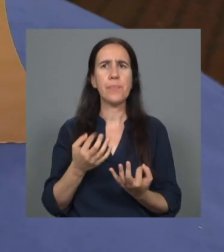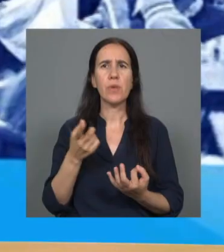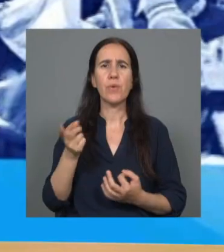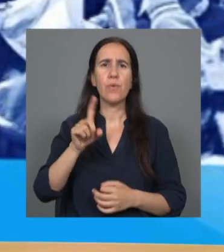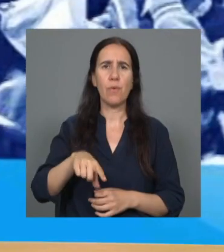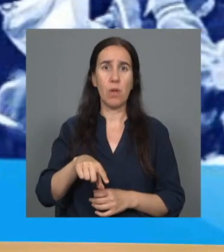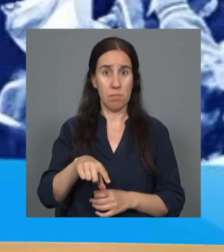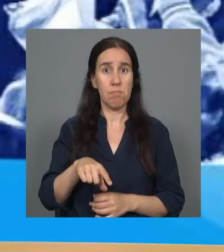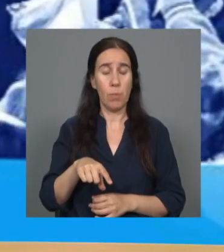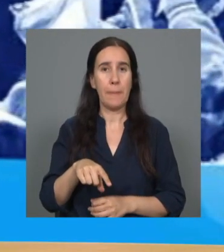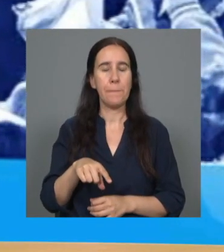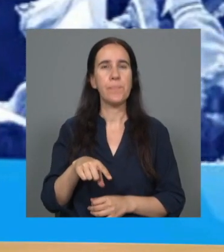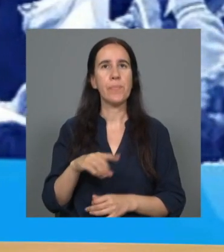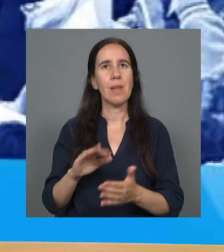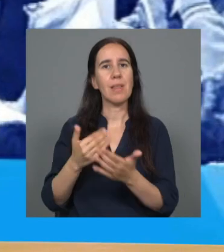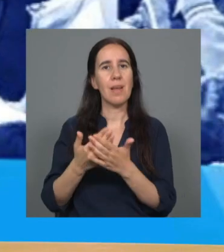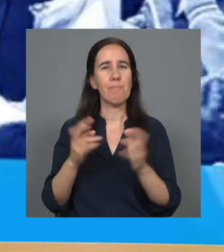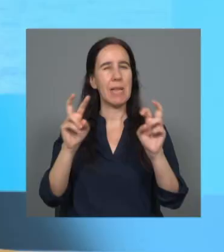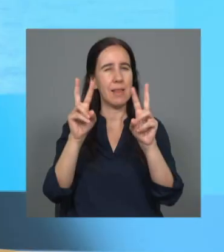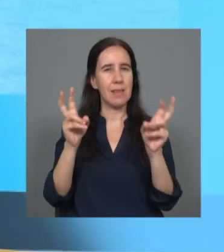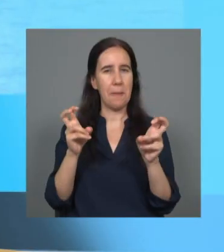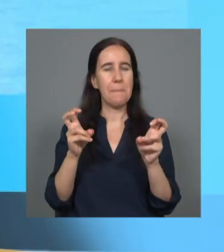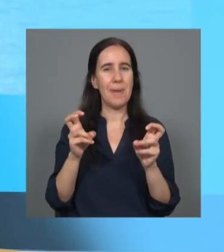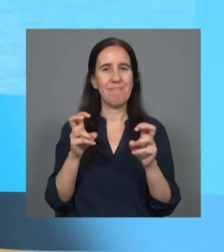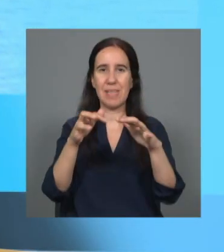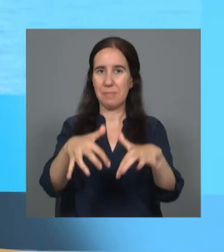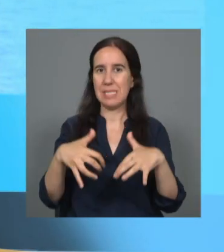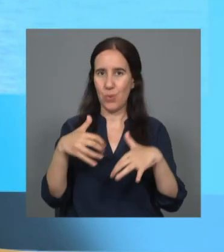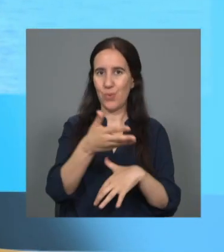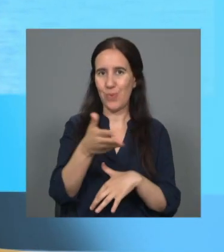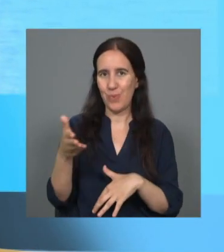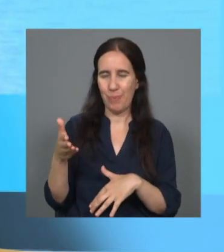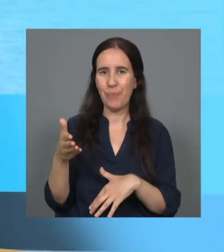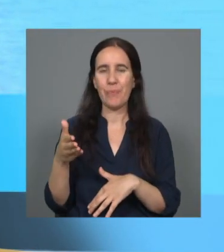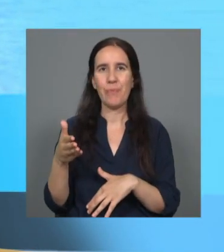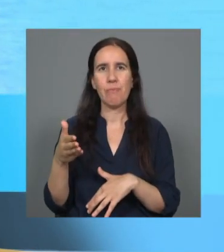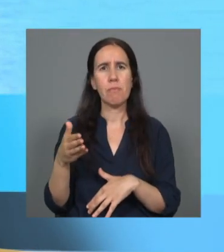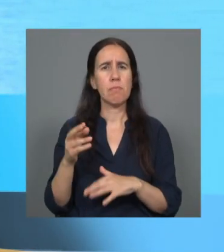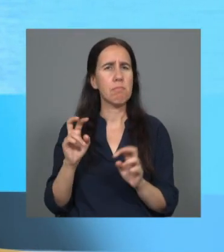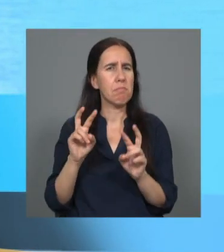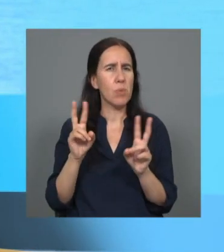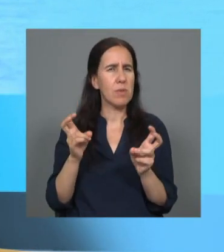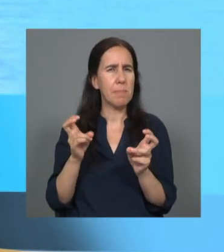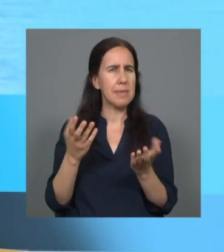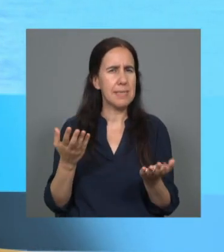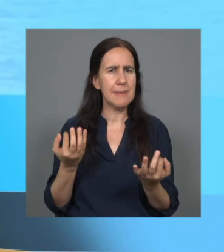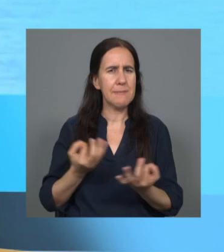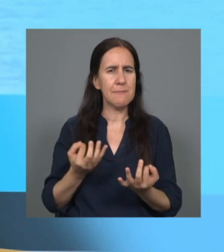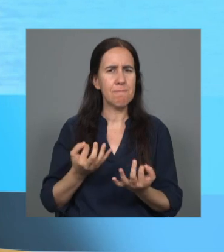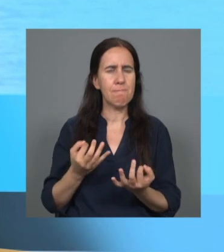é, em levar este tema ao hemiciclo, um tema que acaba por